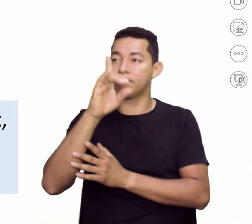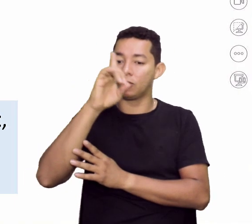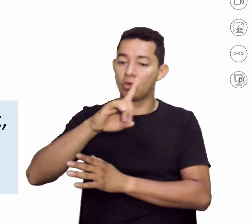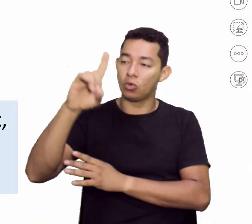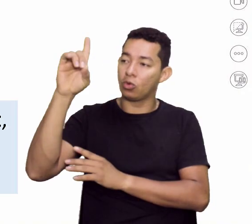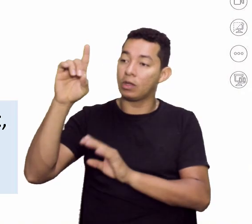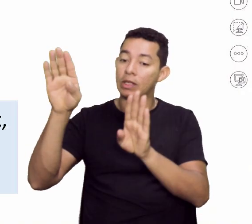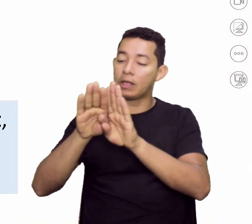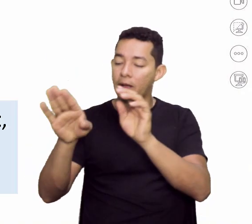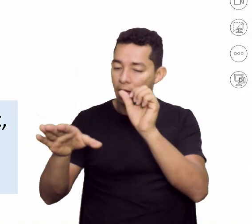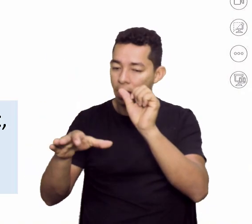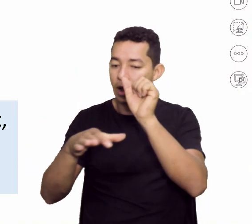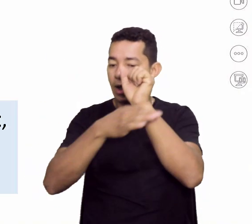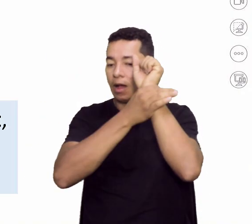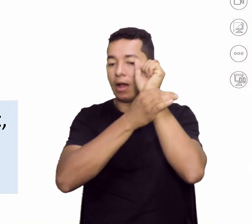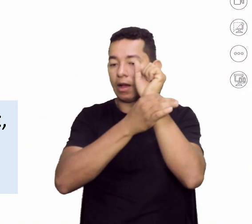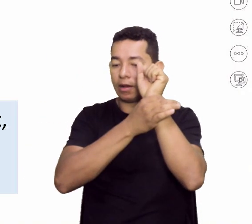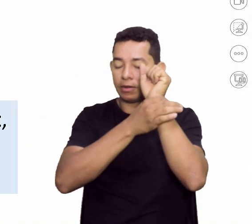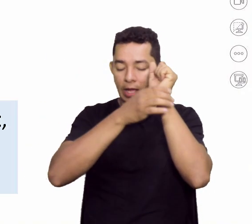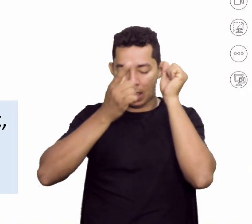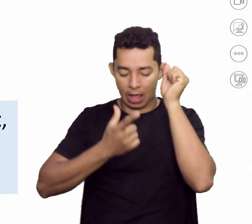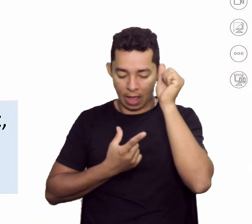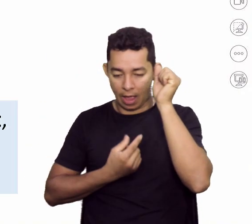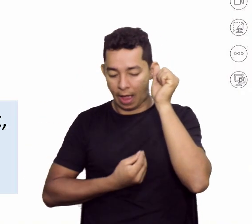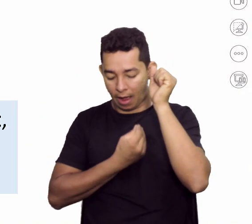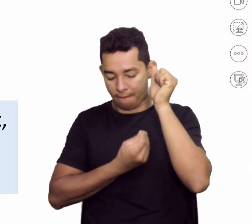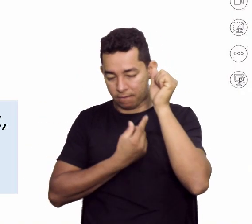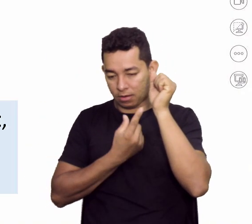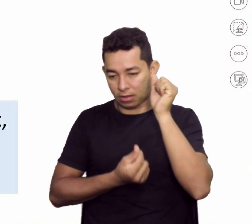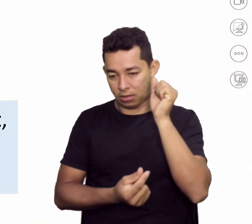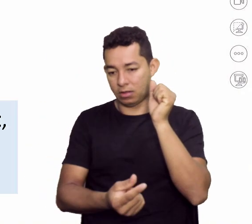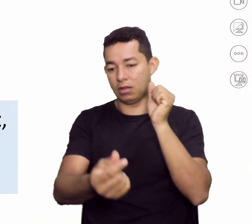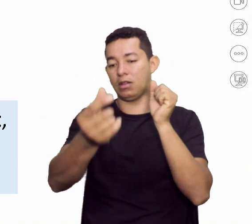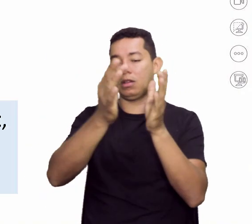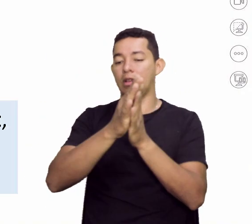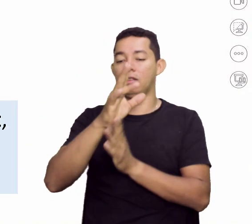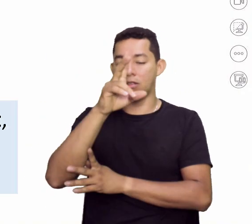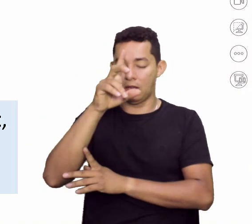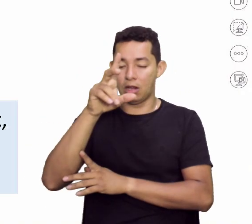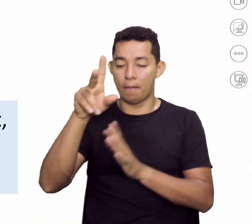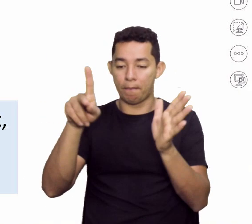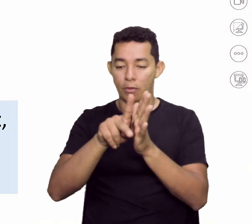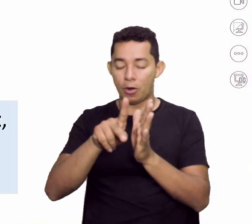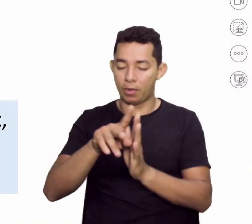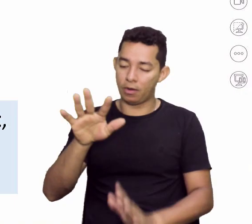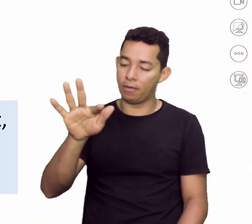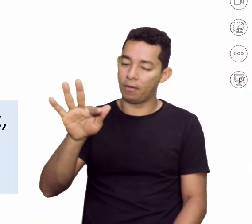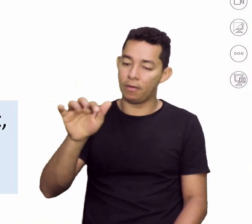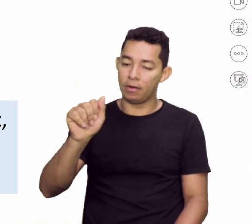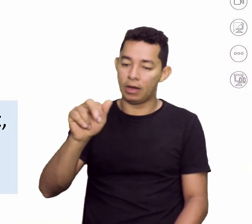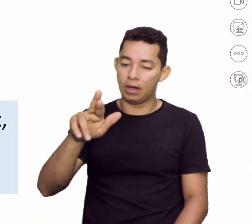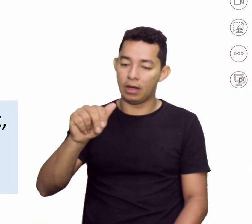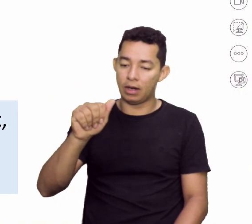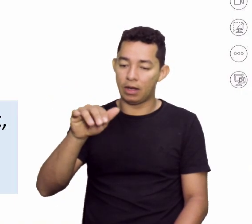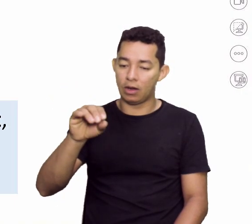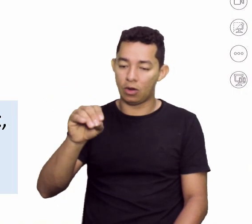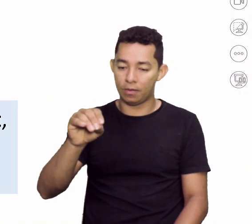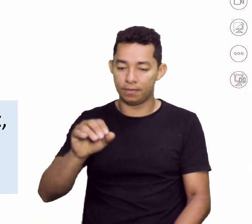imortalidade dos faraós. Cada detalhe das esculturas, pinturas e arquiteturas